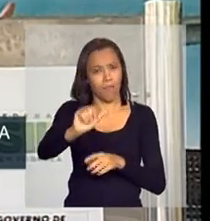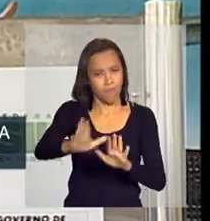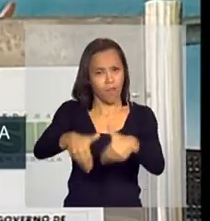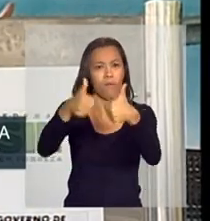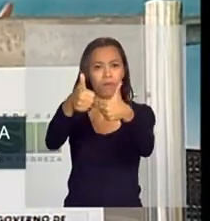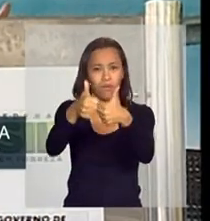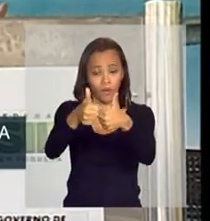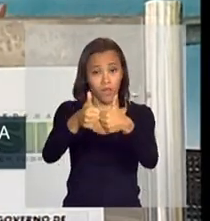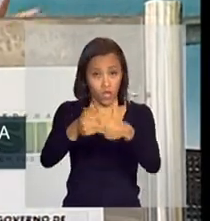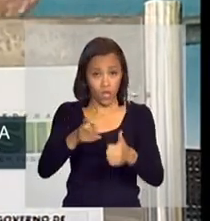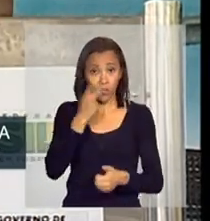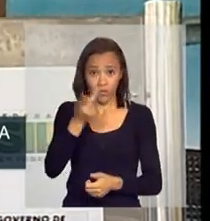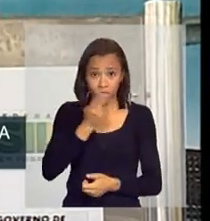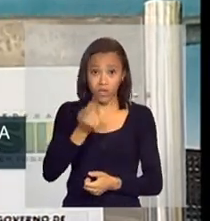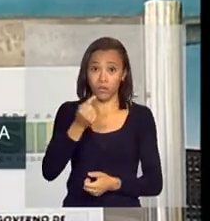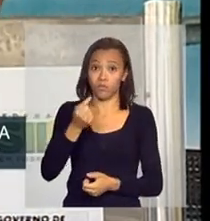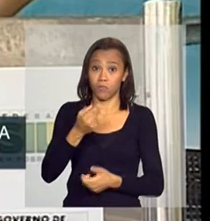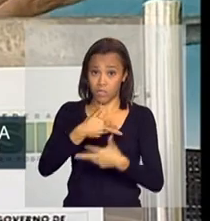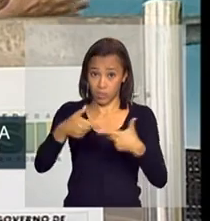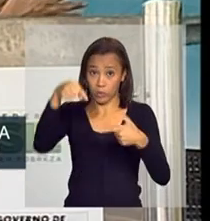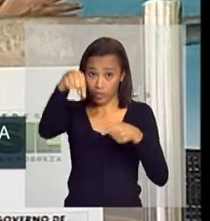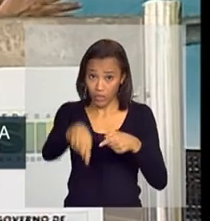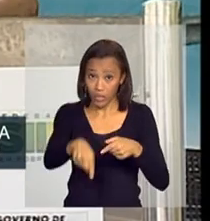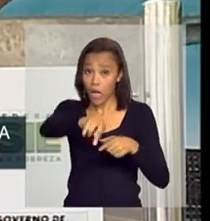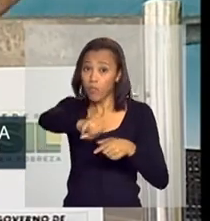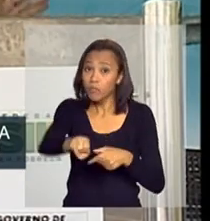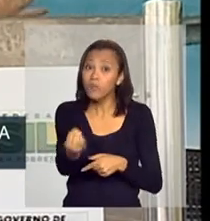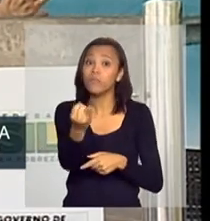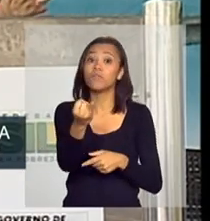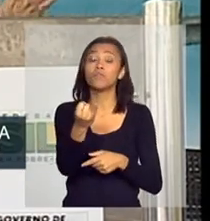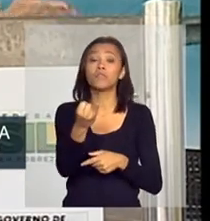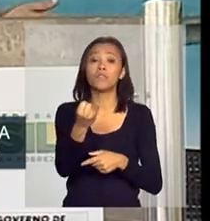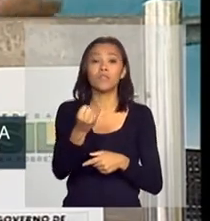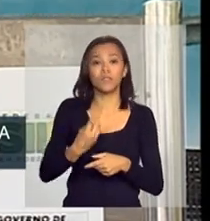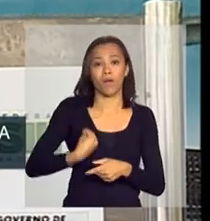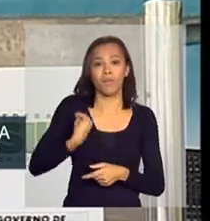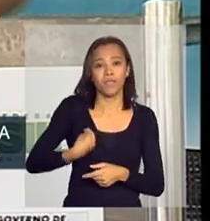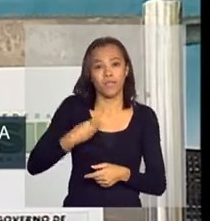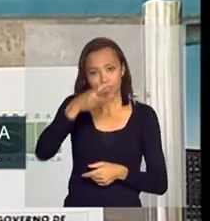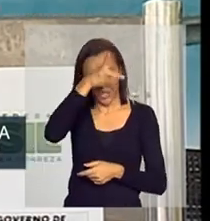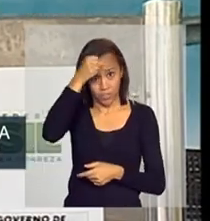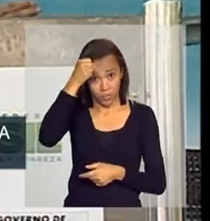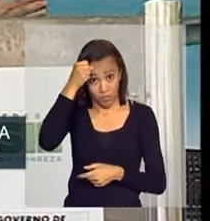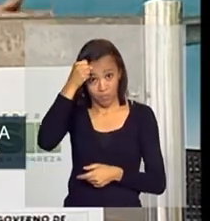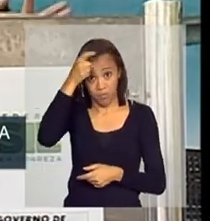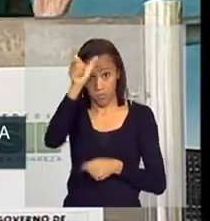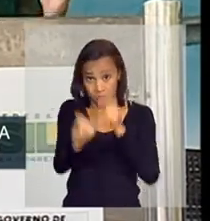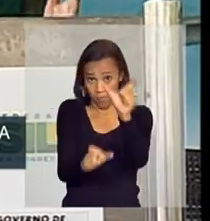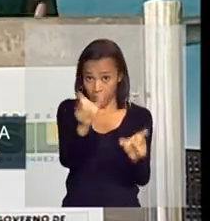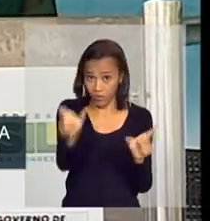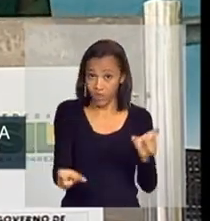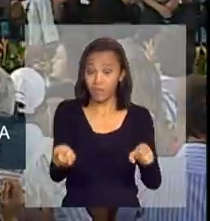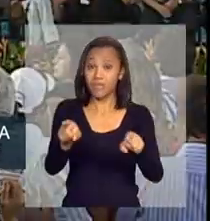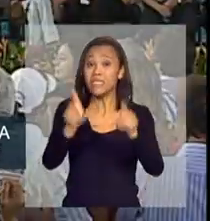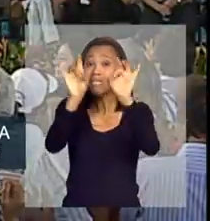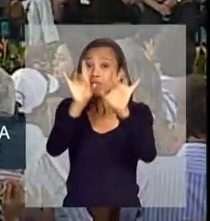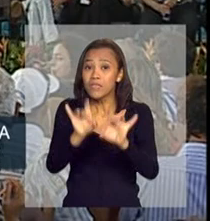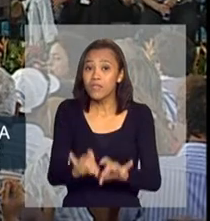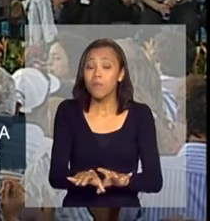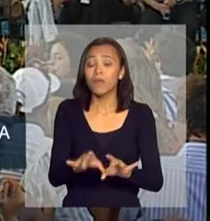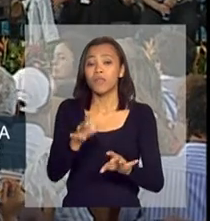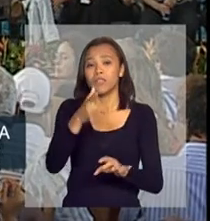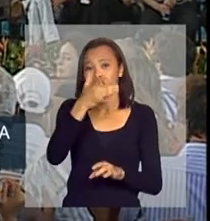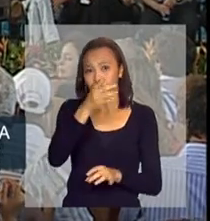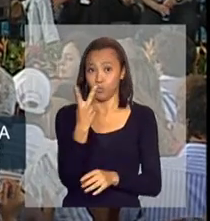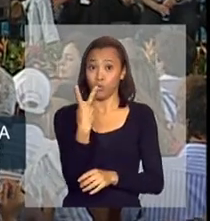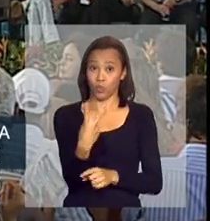eu estou falando isso aqui aproveitando a presença de prefeitos, especialmente para